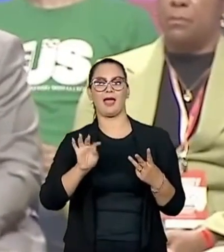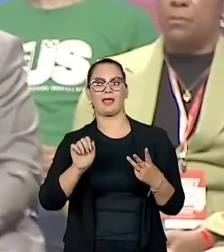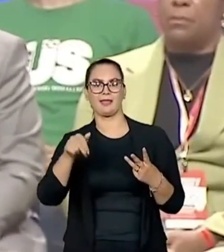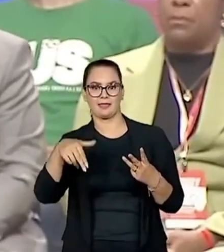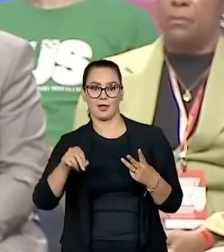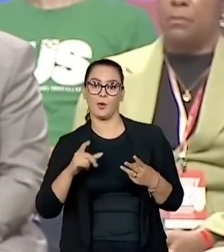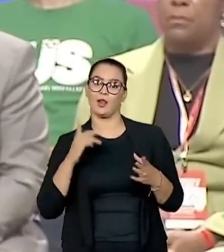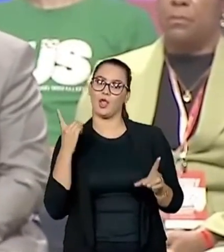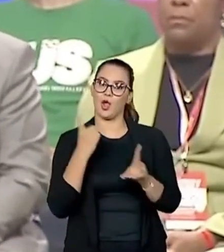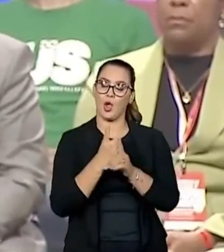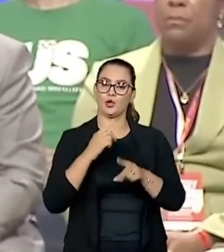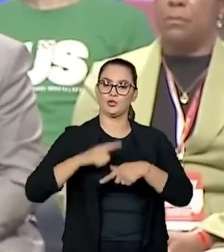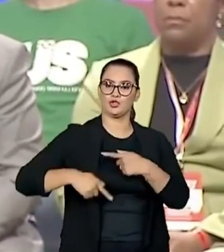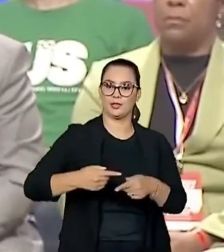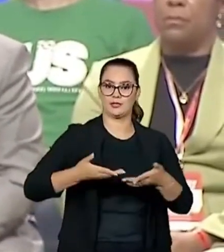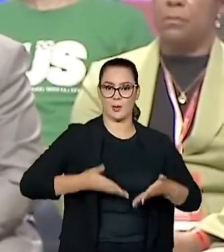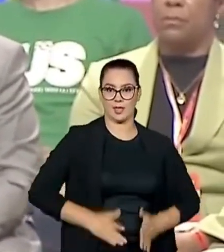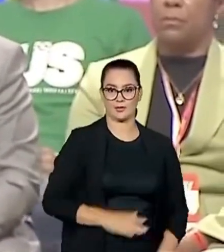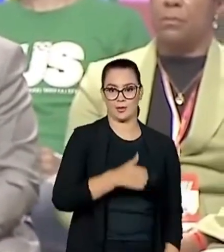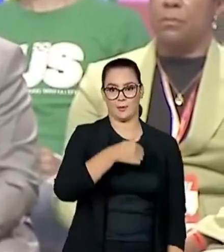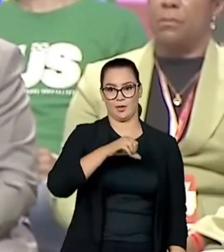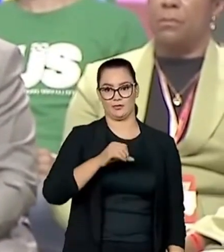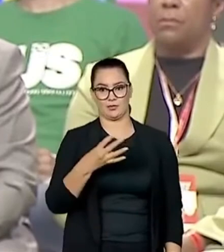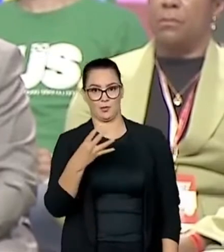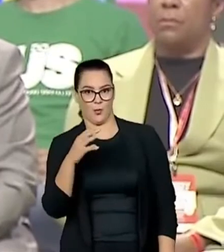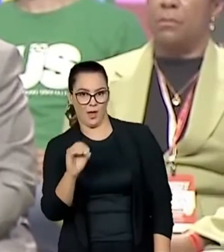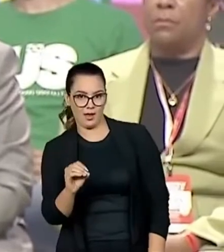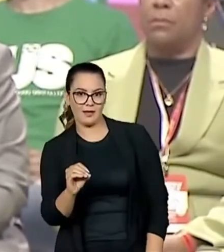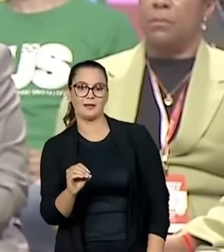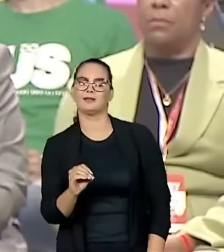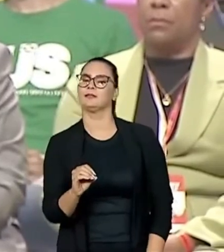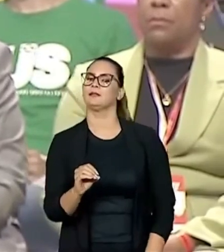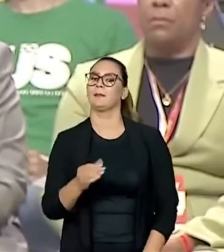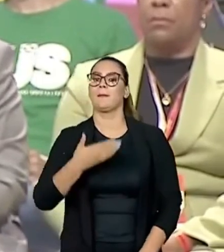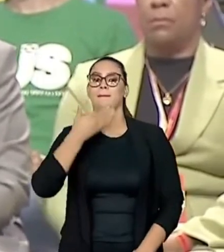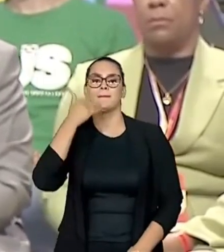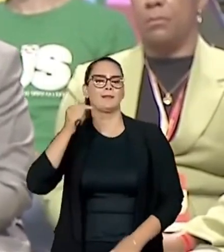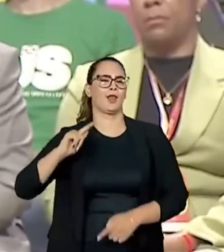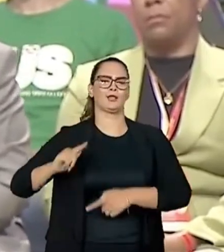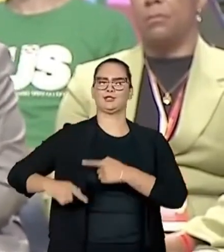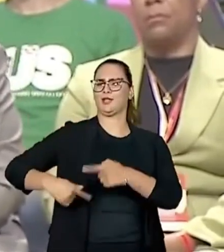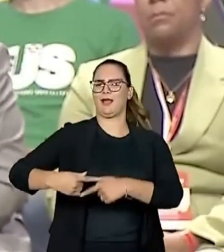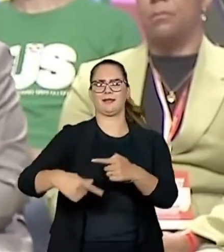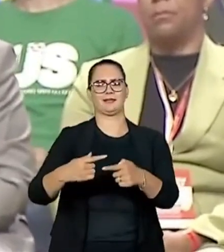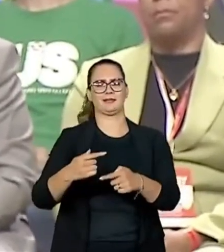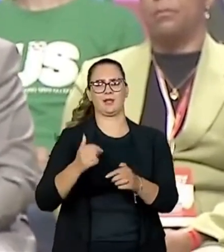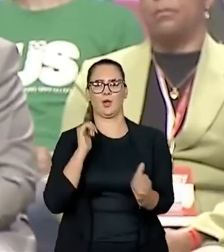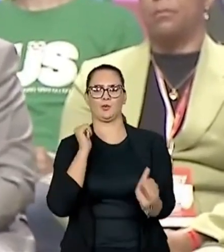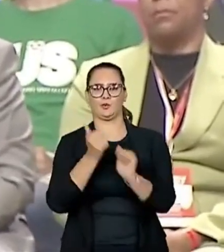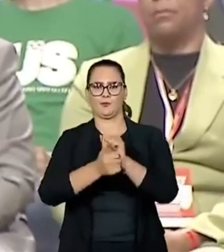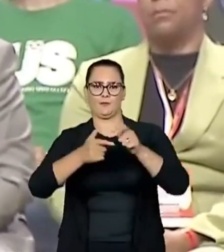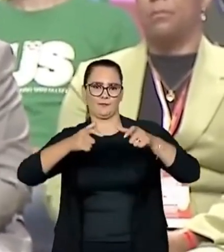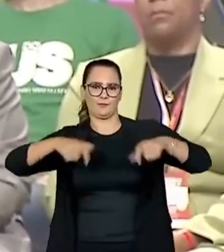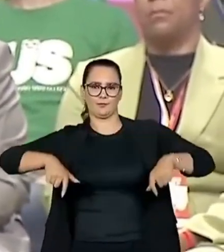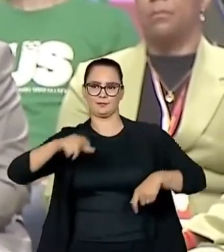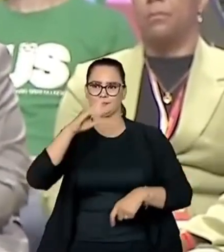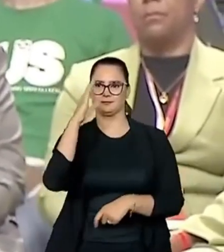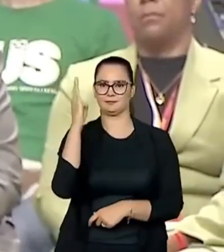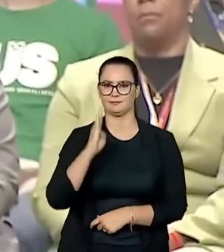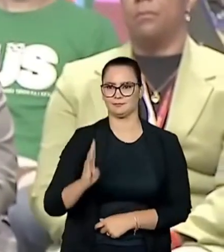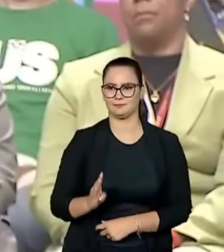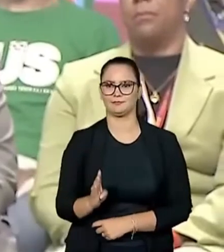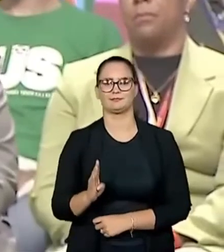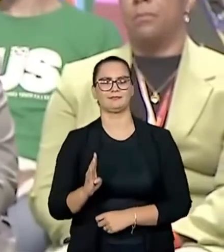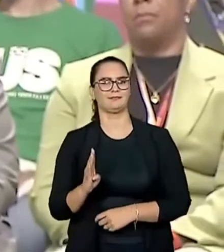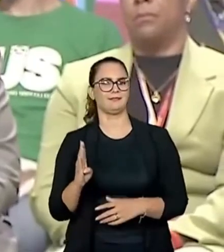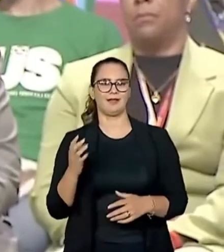que nasceu na década de 40, porque a melhor geração do futebol no Brasil, é a melhor geração